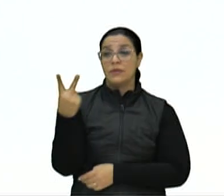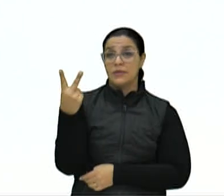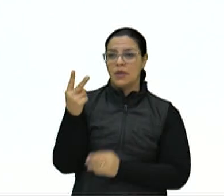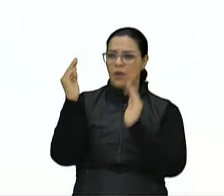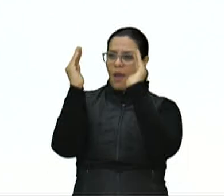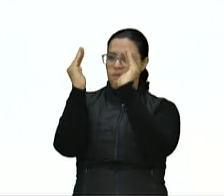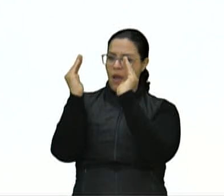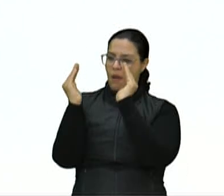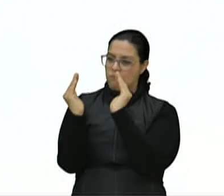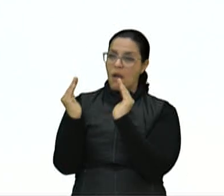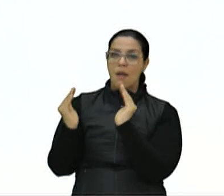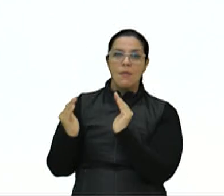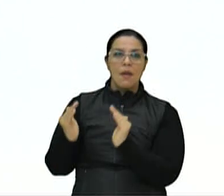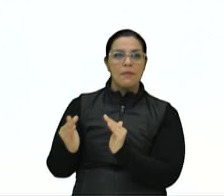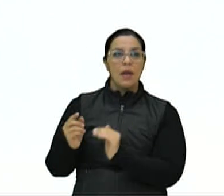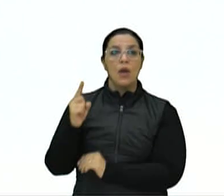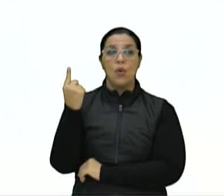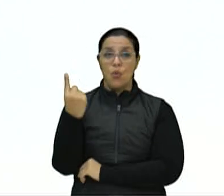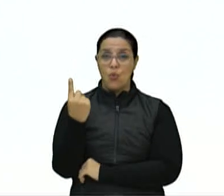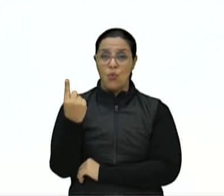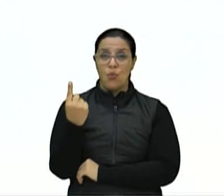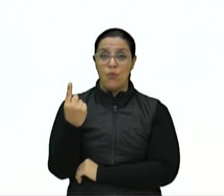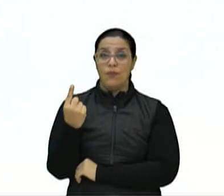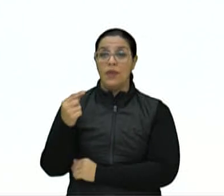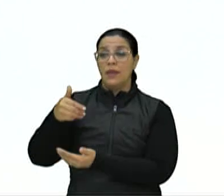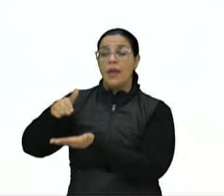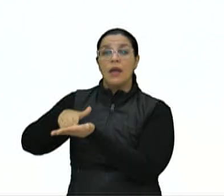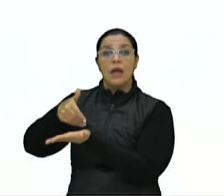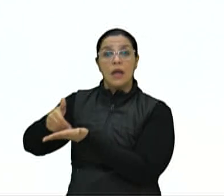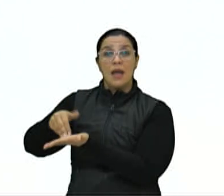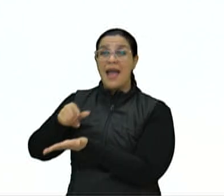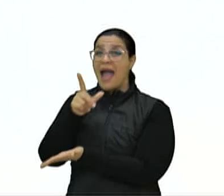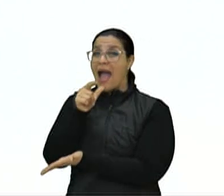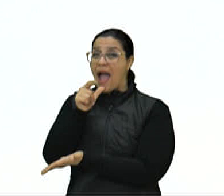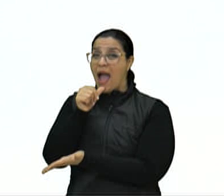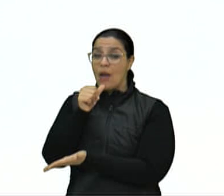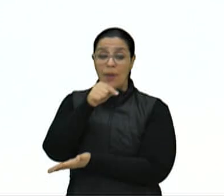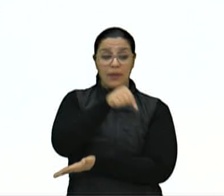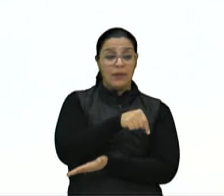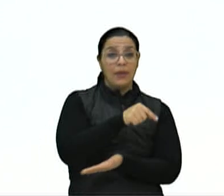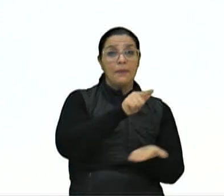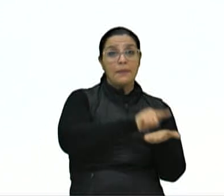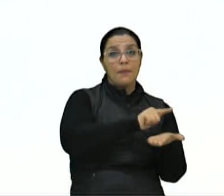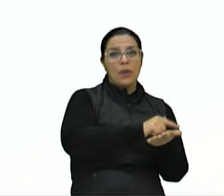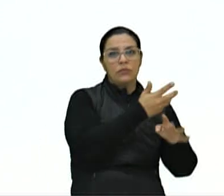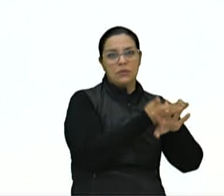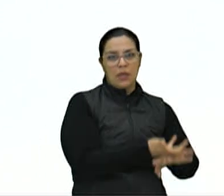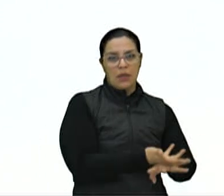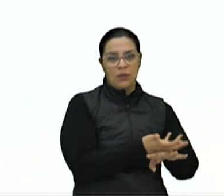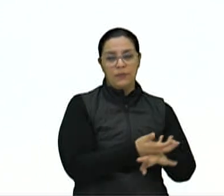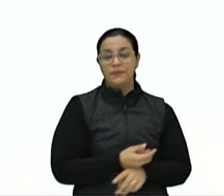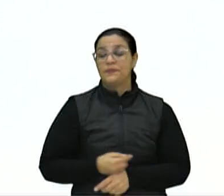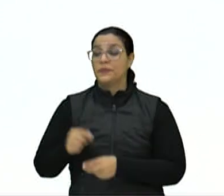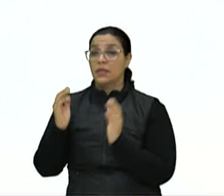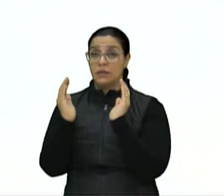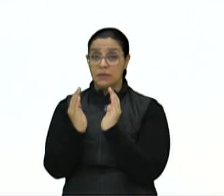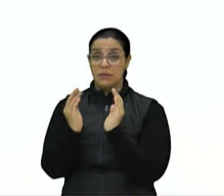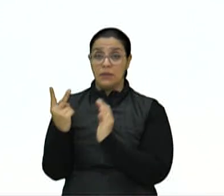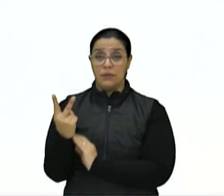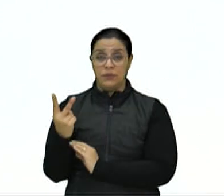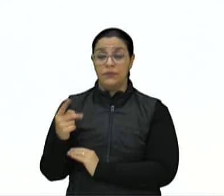coluna, primeiro item, pincel carregado de água no papel seco. Segundo